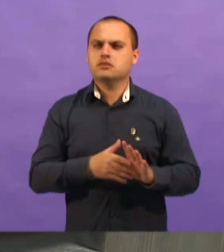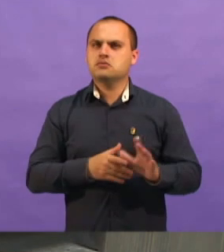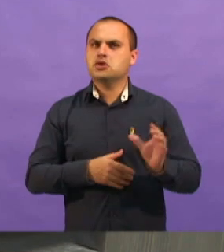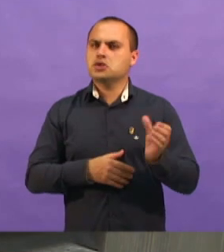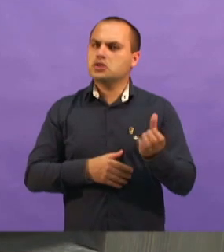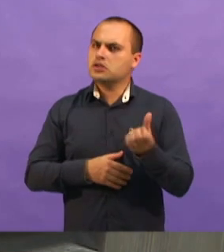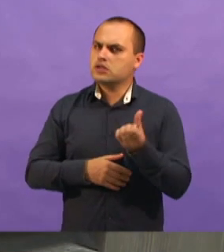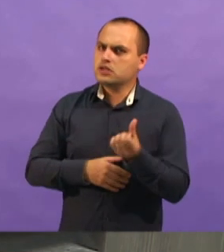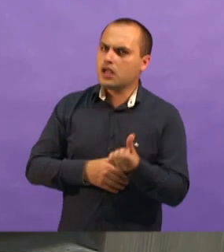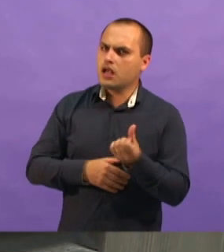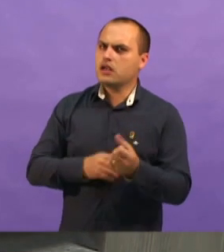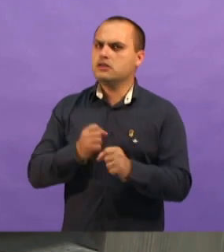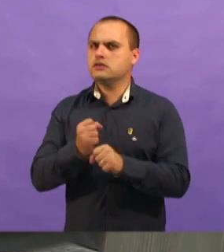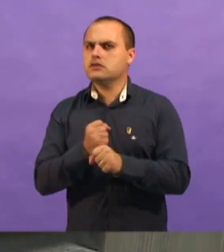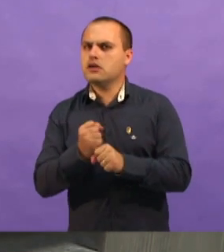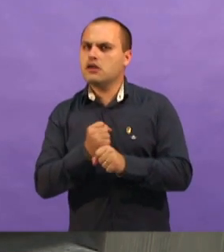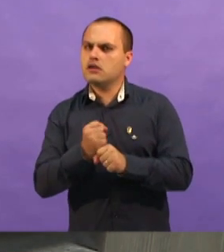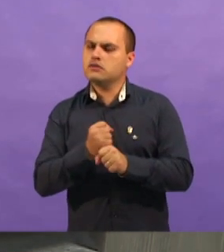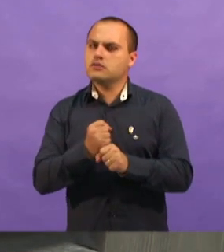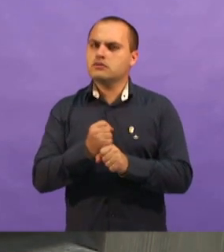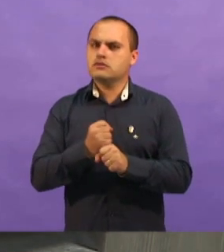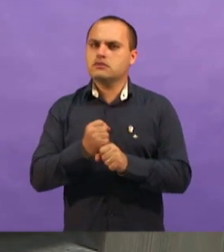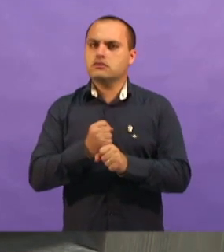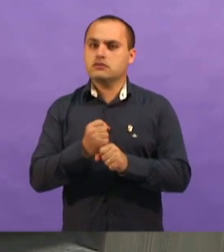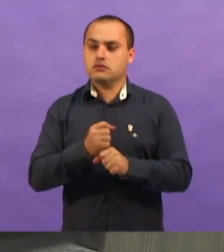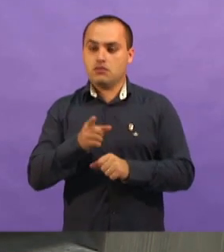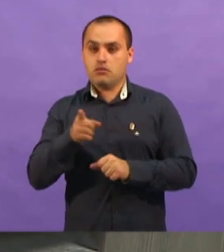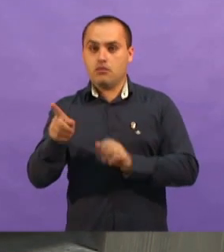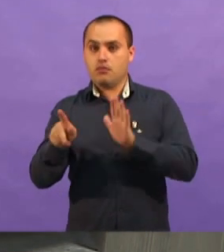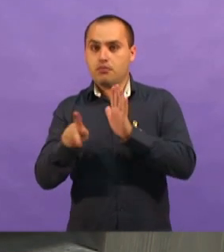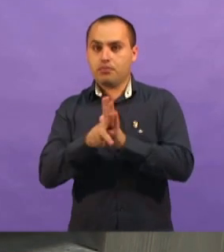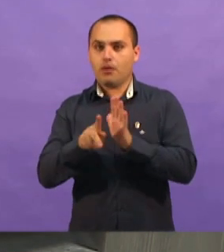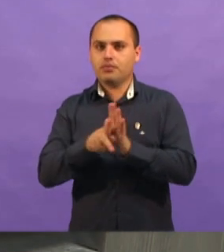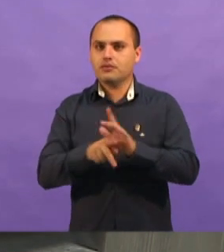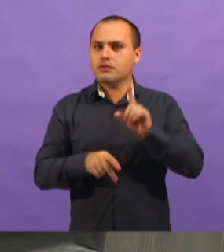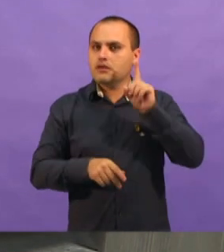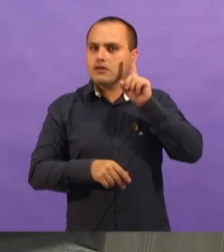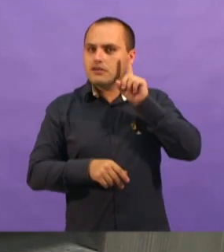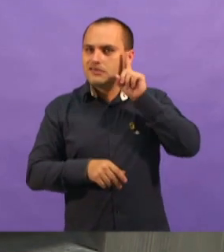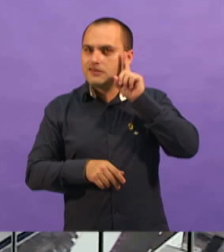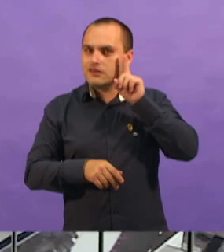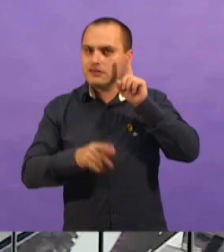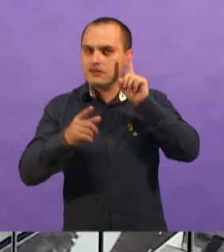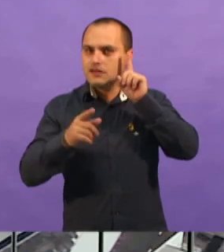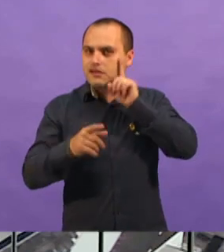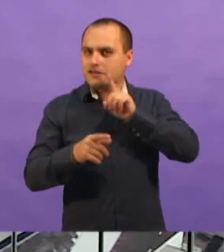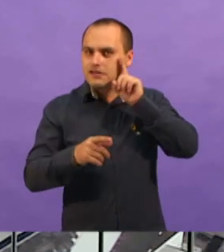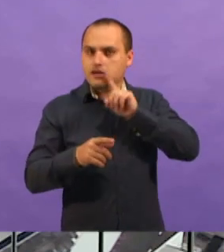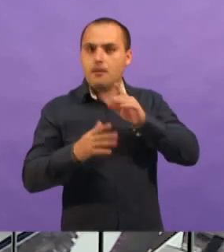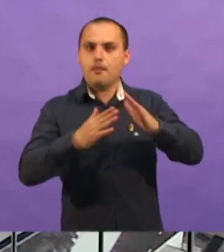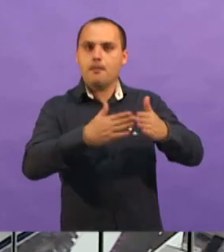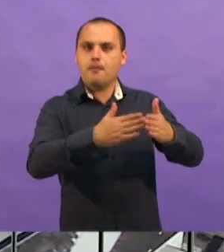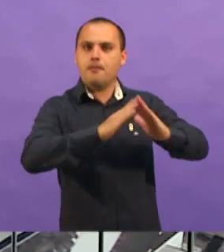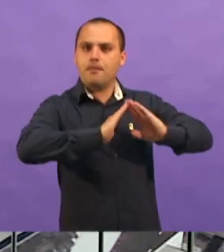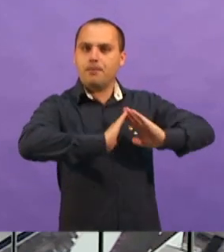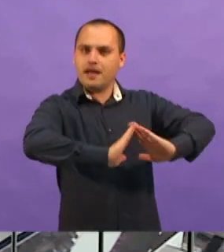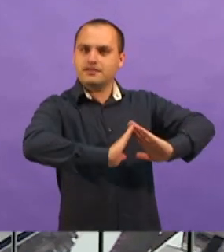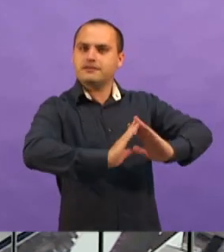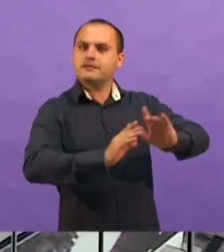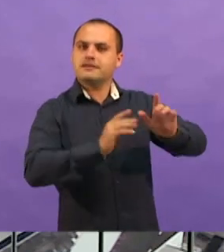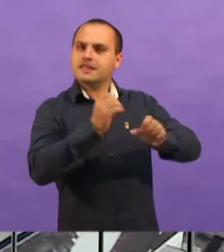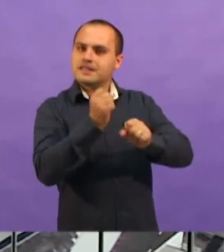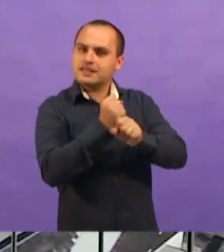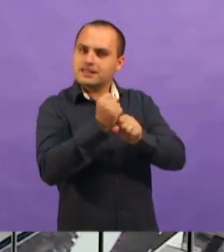6 anos, creio eu, que a Embaixada Americana nos solicita todos os anos um exemplar que é encaminhado, então,